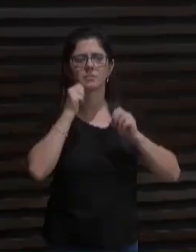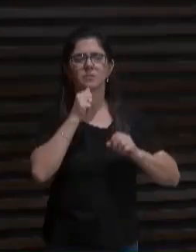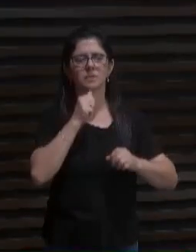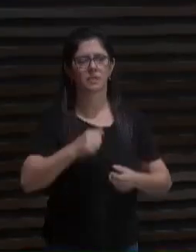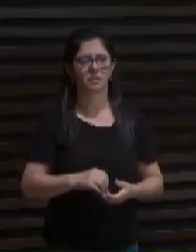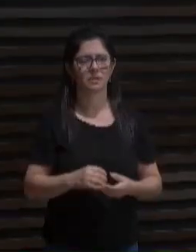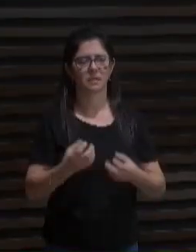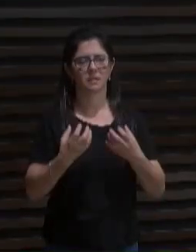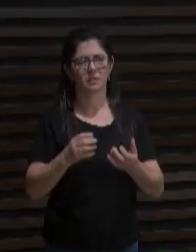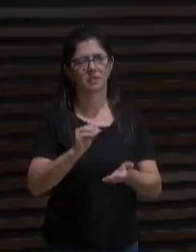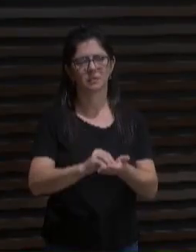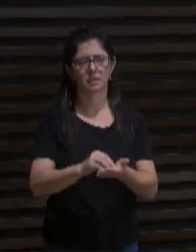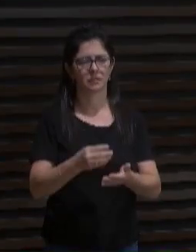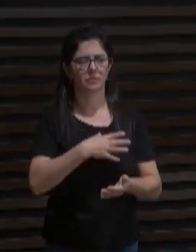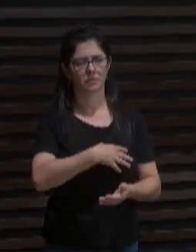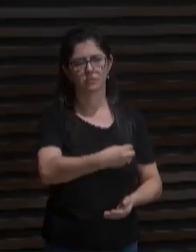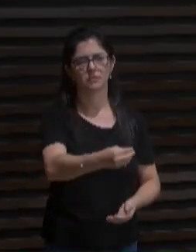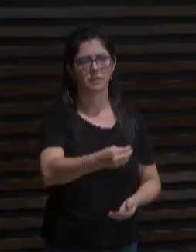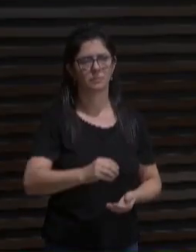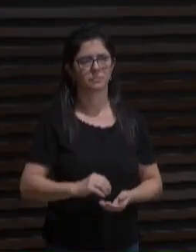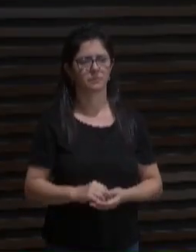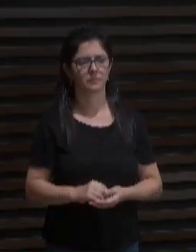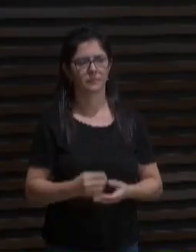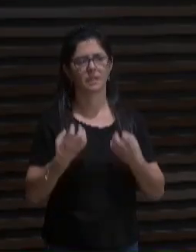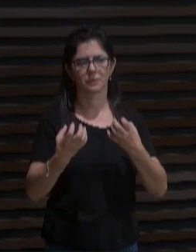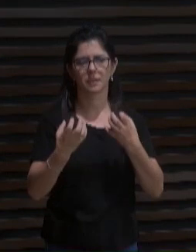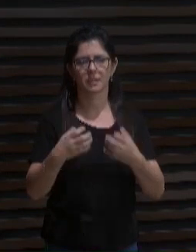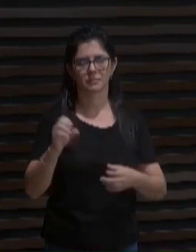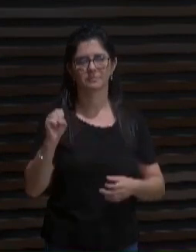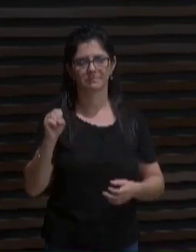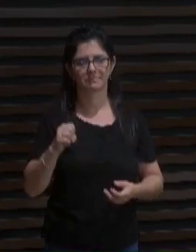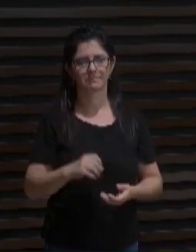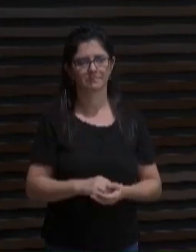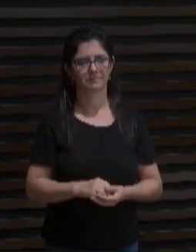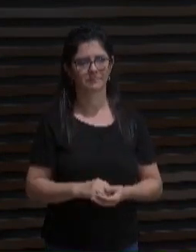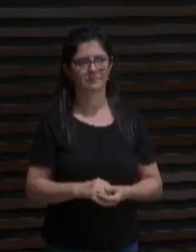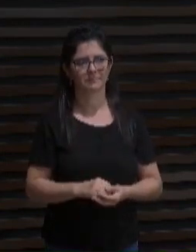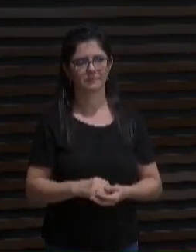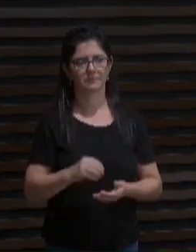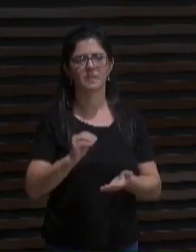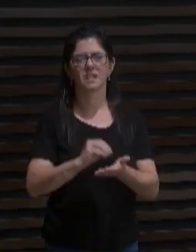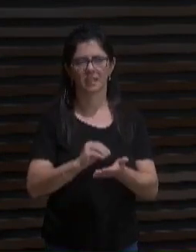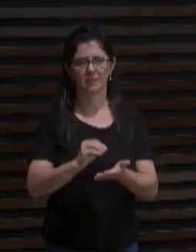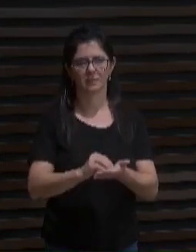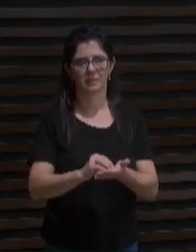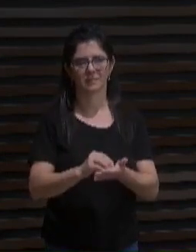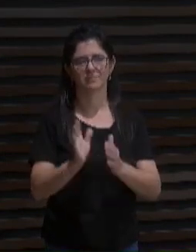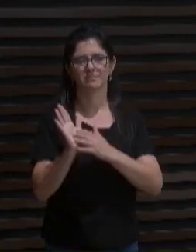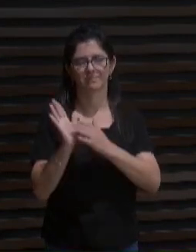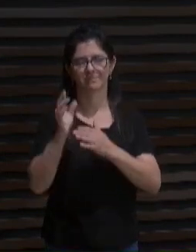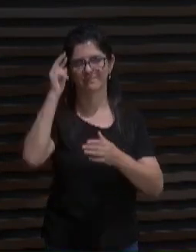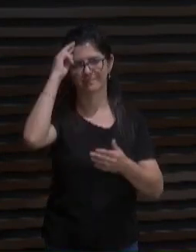Você quer entregar? Quero entregar. Quer, mas quando você vai entregar? Entrega agora. Já tem umas mães aqui